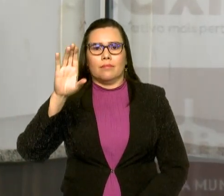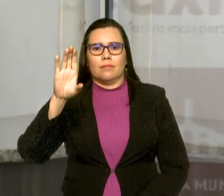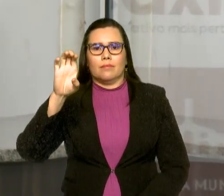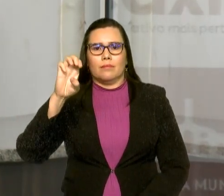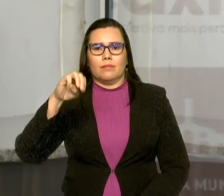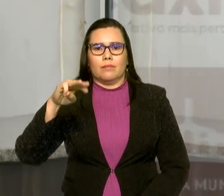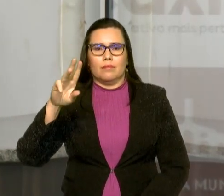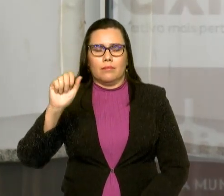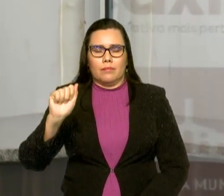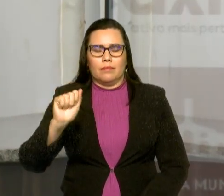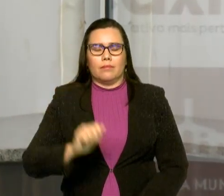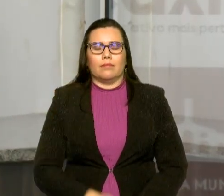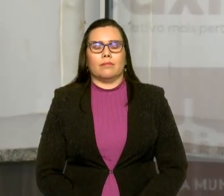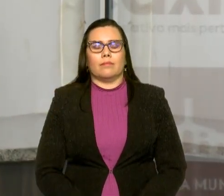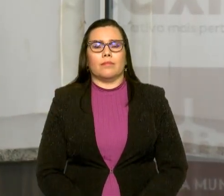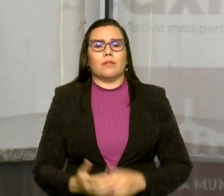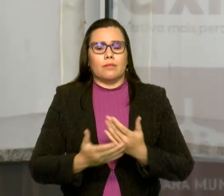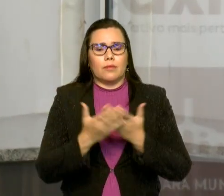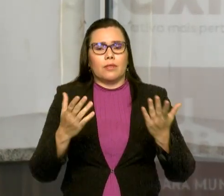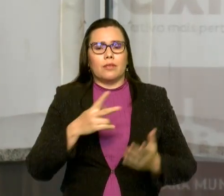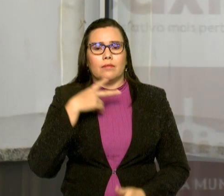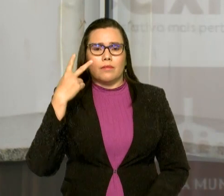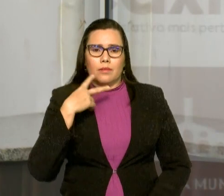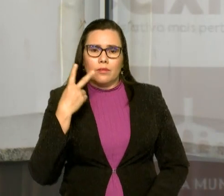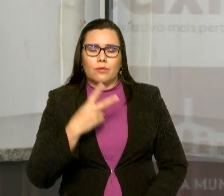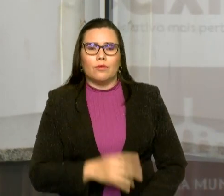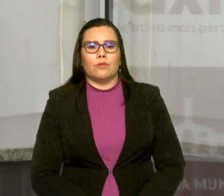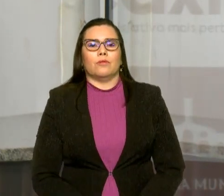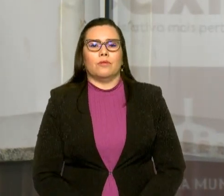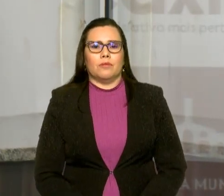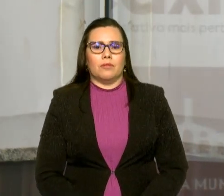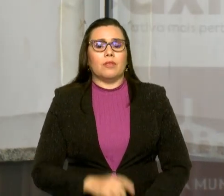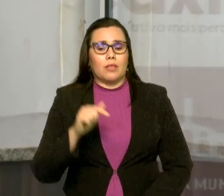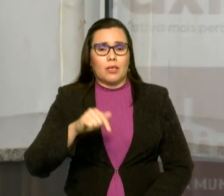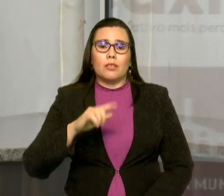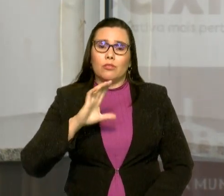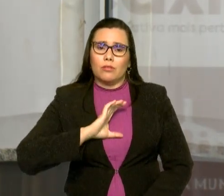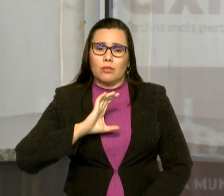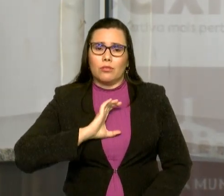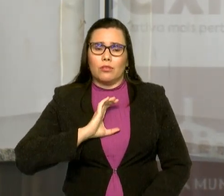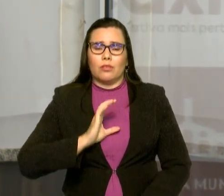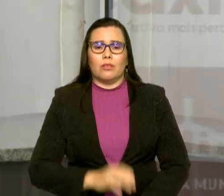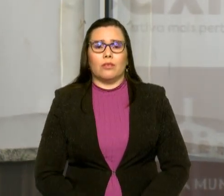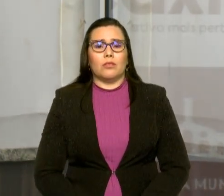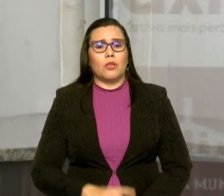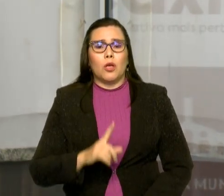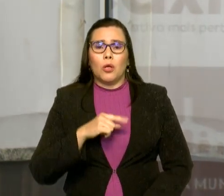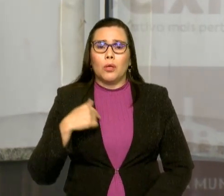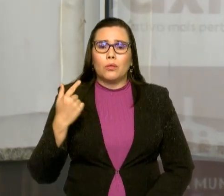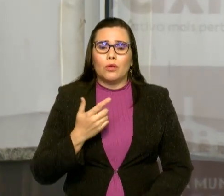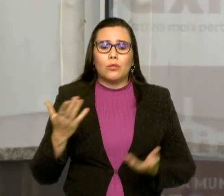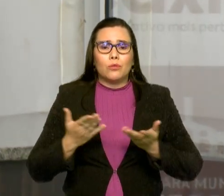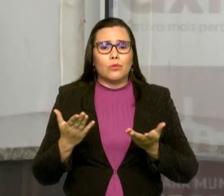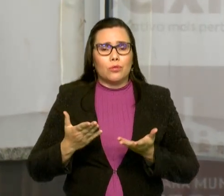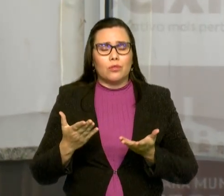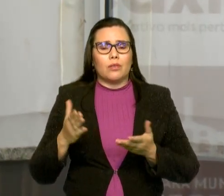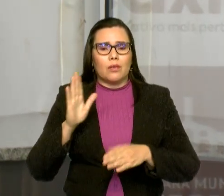caros vereadores, anfitriãos que nos recebem nessa tarde de trabalho aqui na nossa querida cidade de